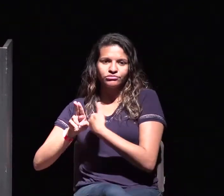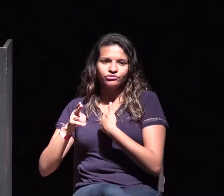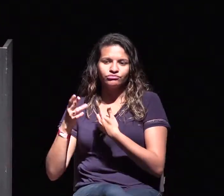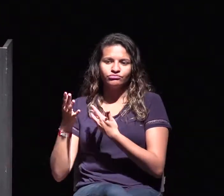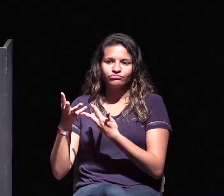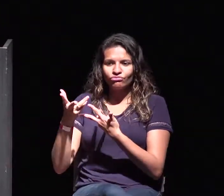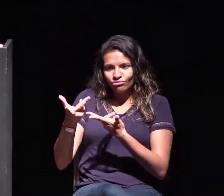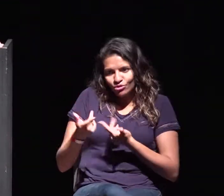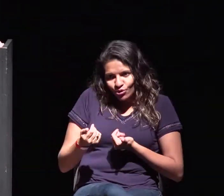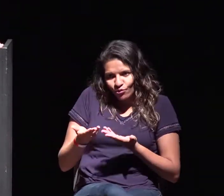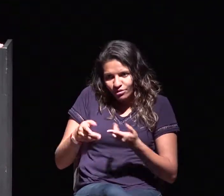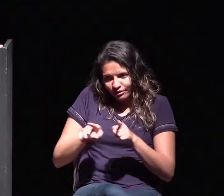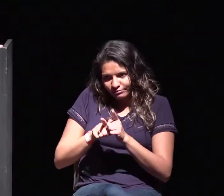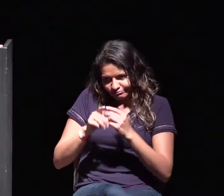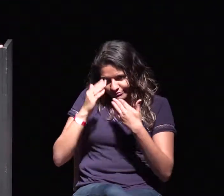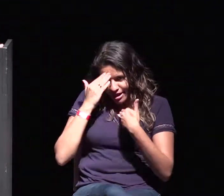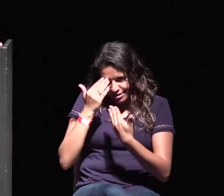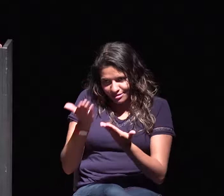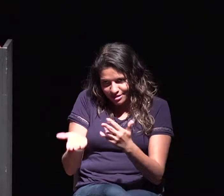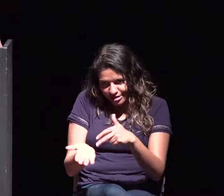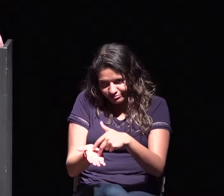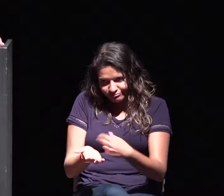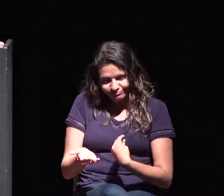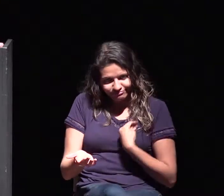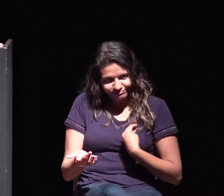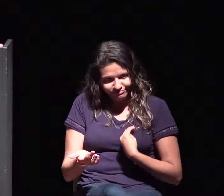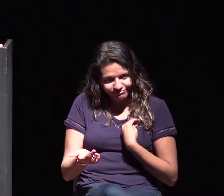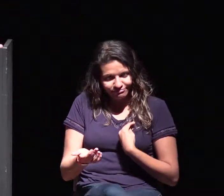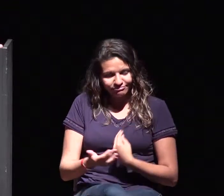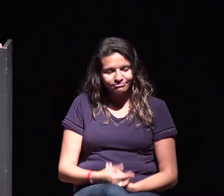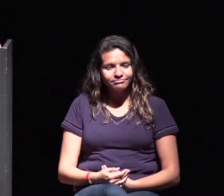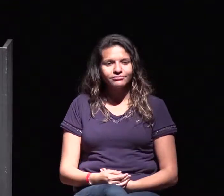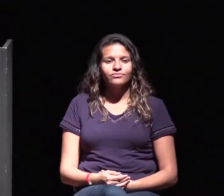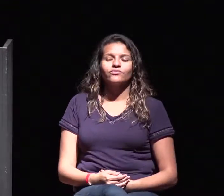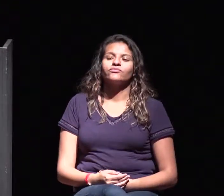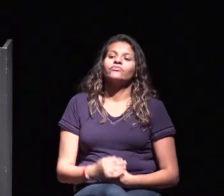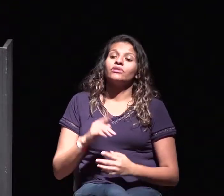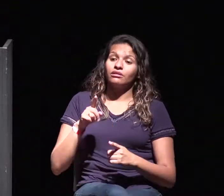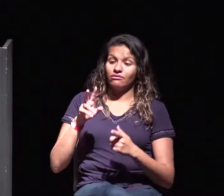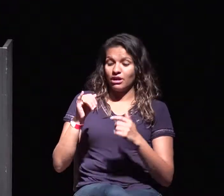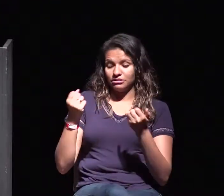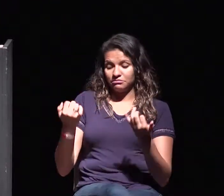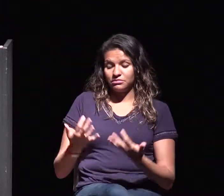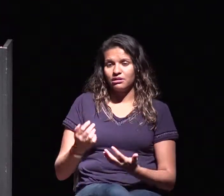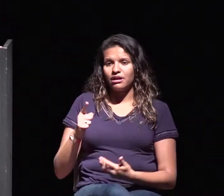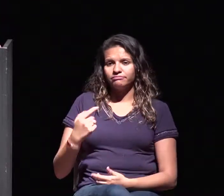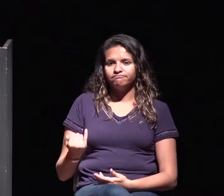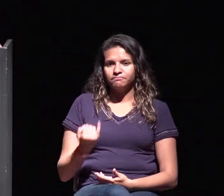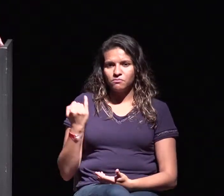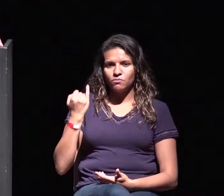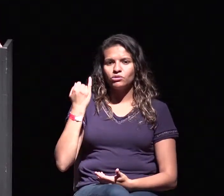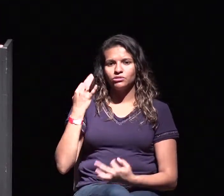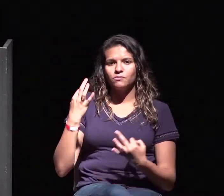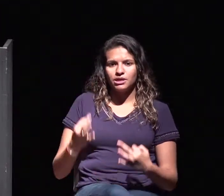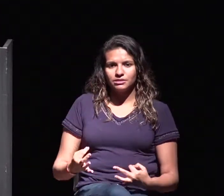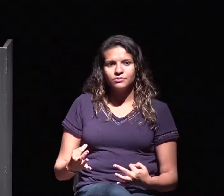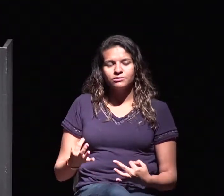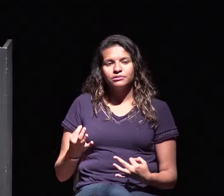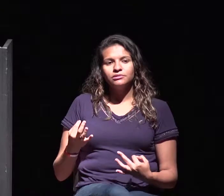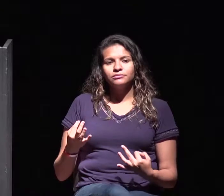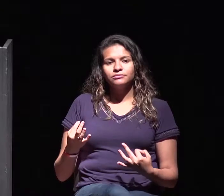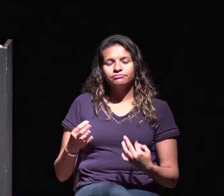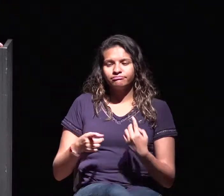presença dele aqui. As questões que ele vai colocar são muito importantes para nós, para todo o processo